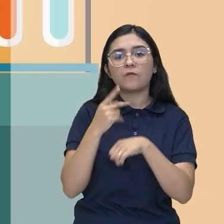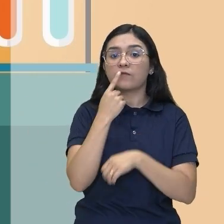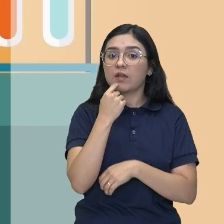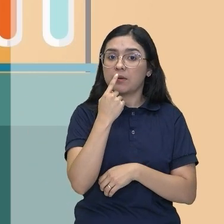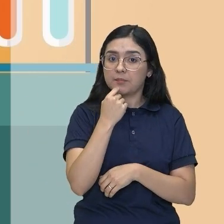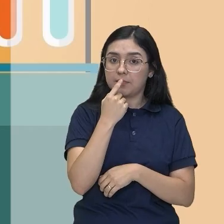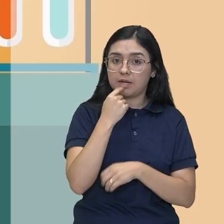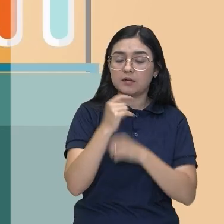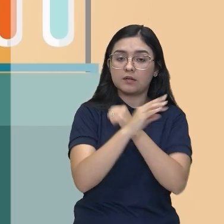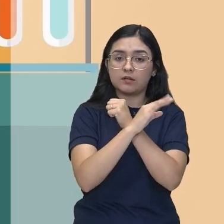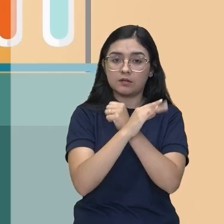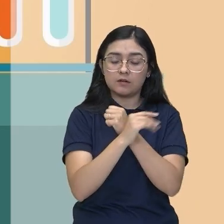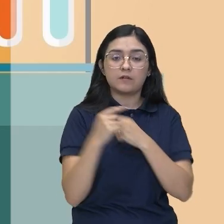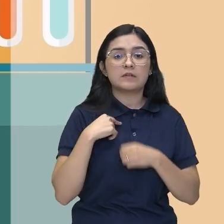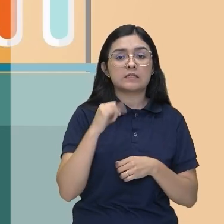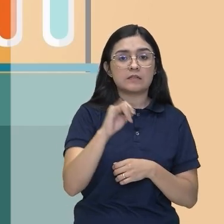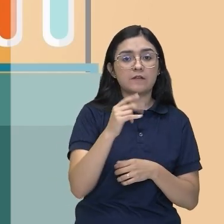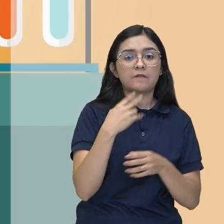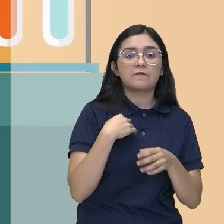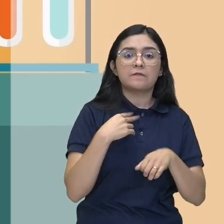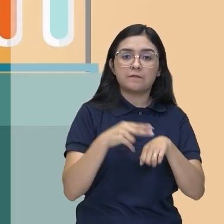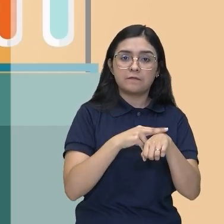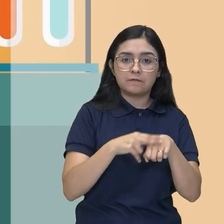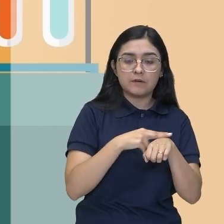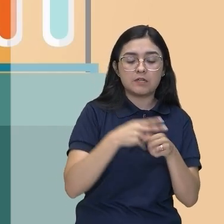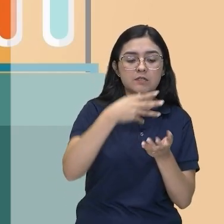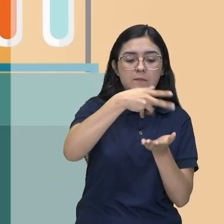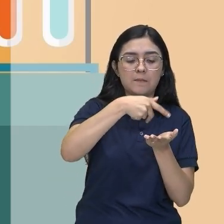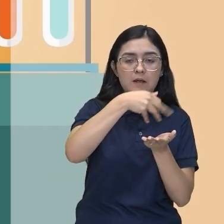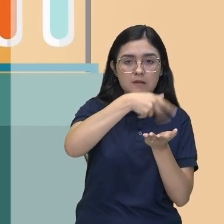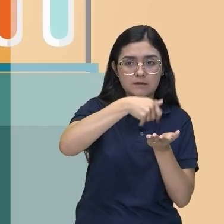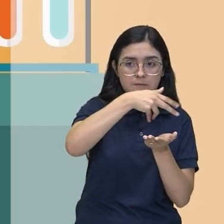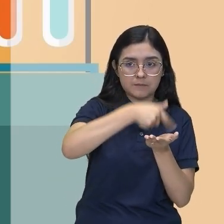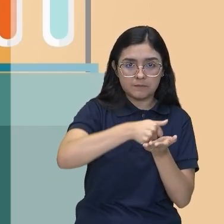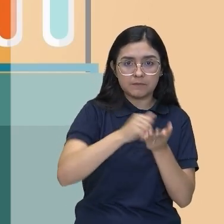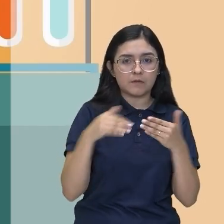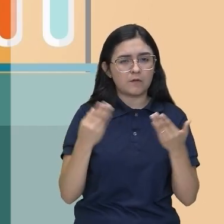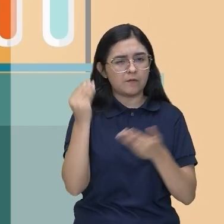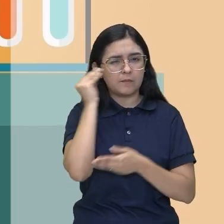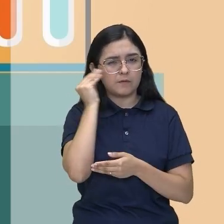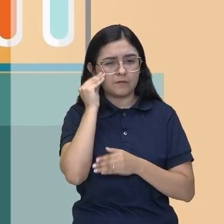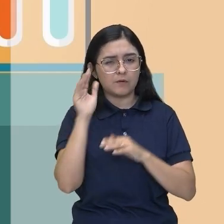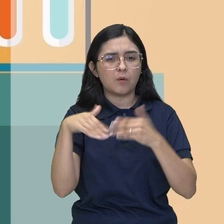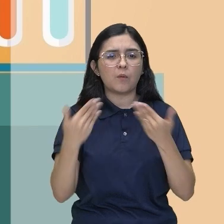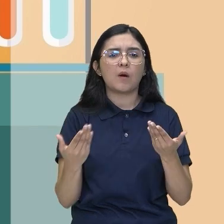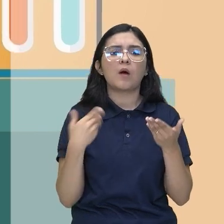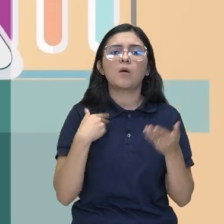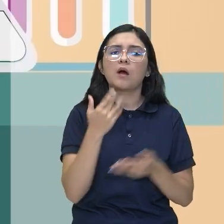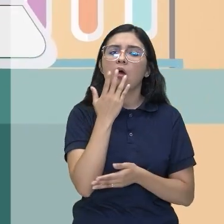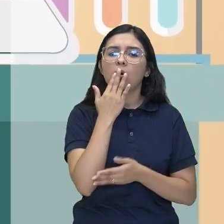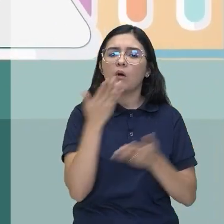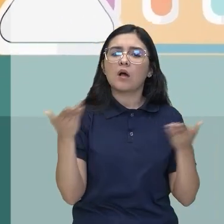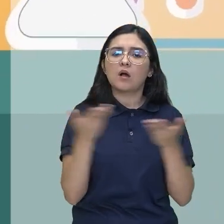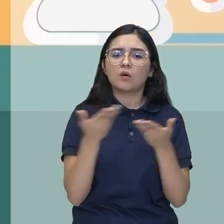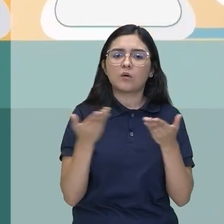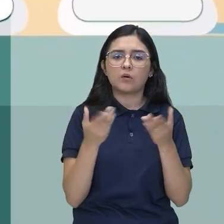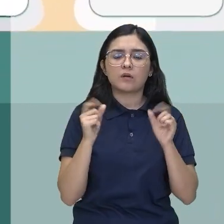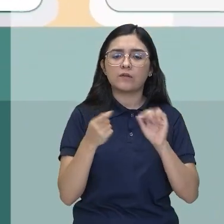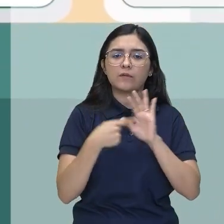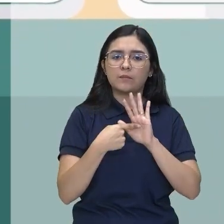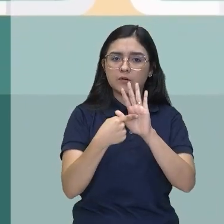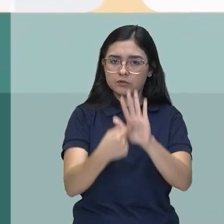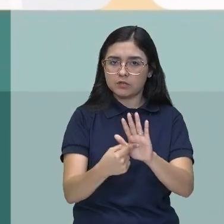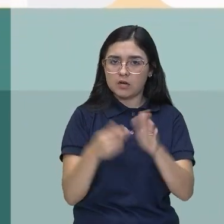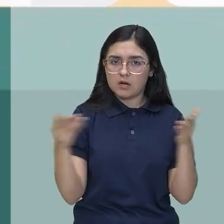ácido e coloração verde amarelada em meio básico. Vamos verificar a cor que a solução de repolho roxo apresentará